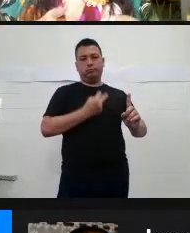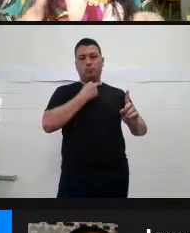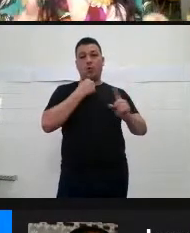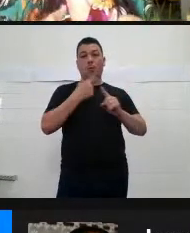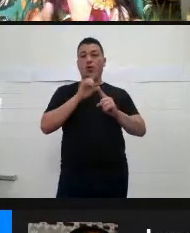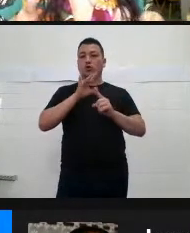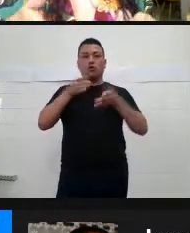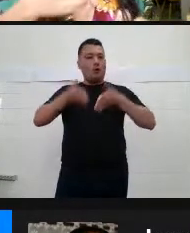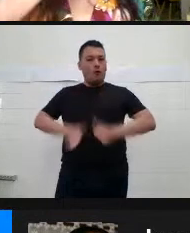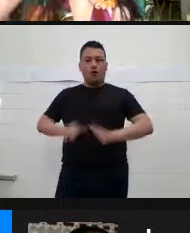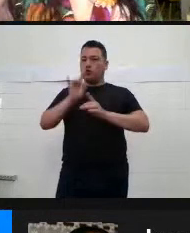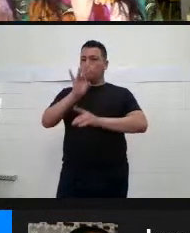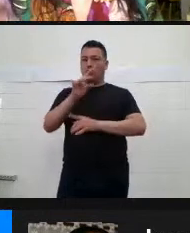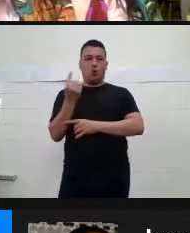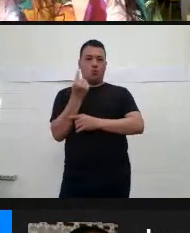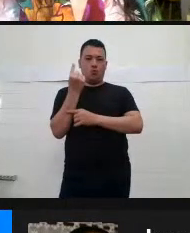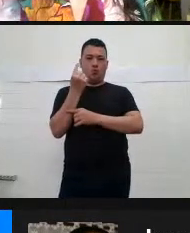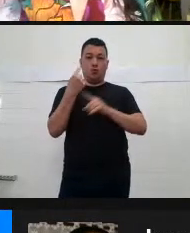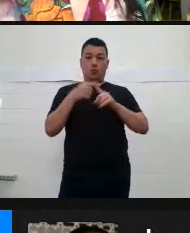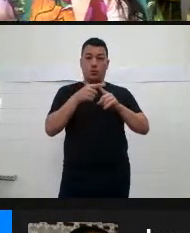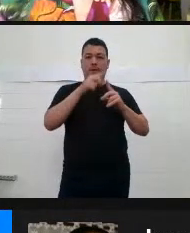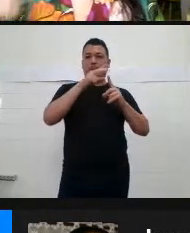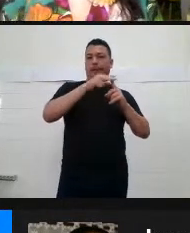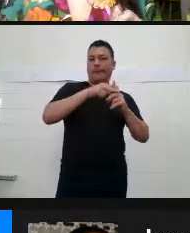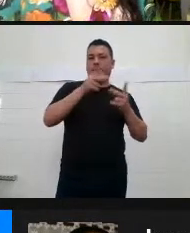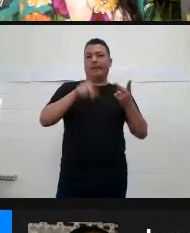de fugir da lógica